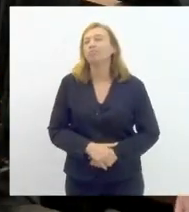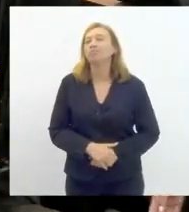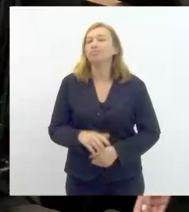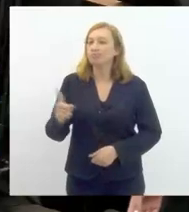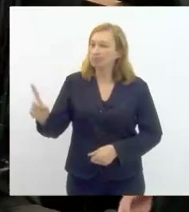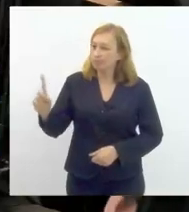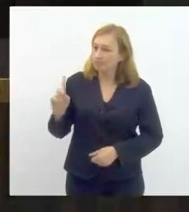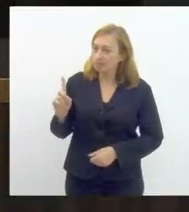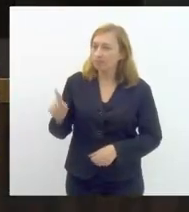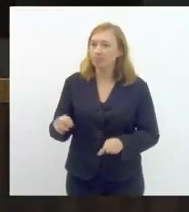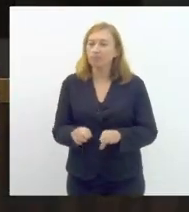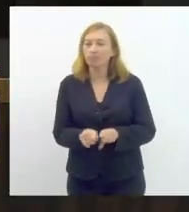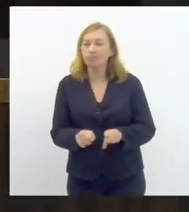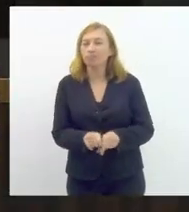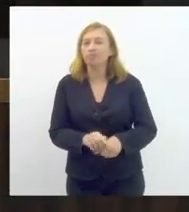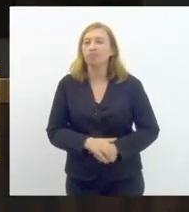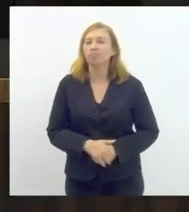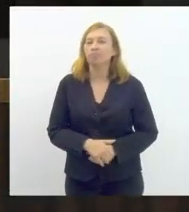Venha, Pedro, também, por favor.